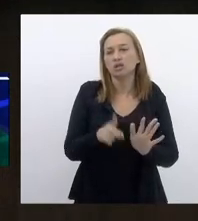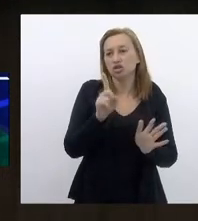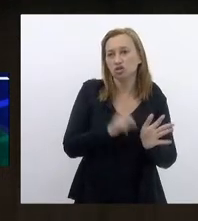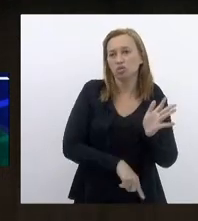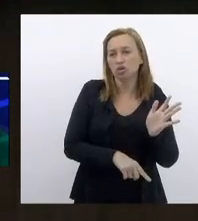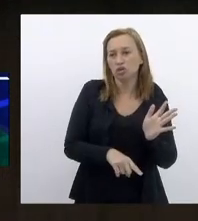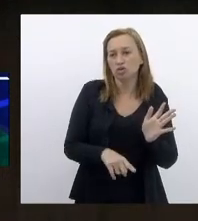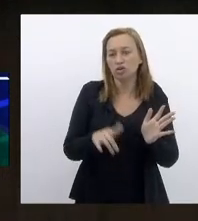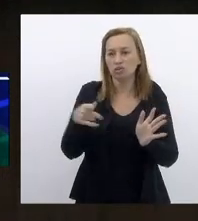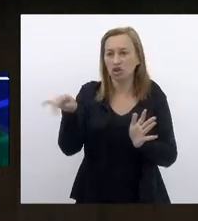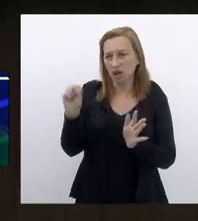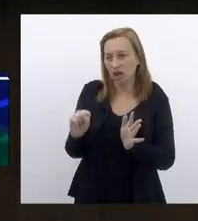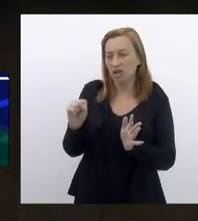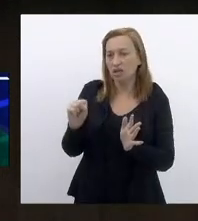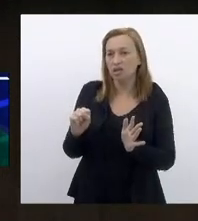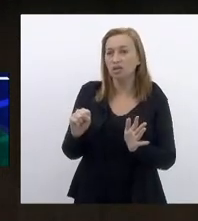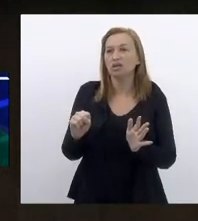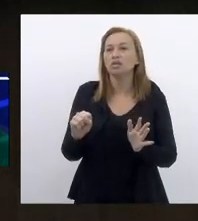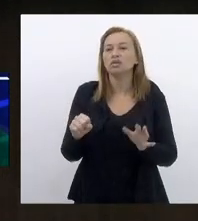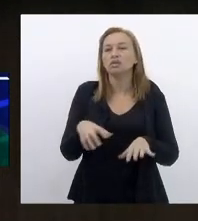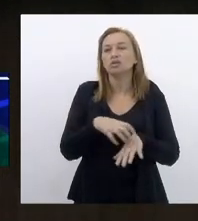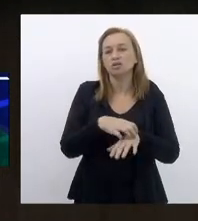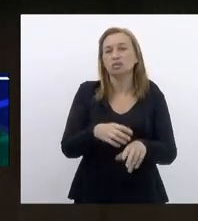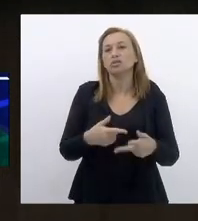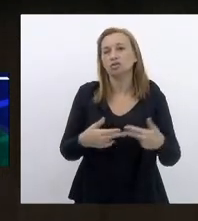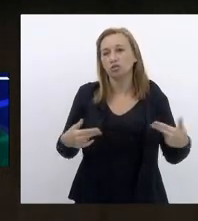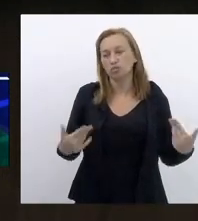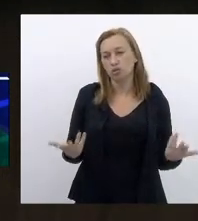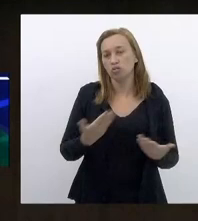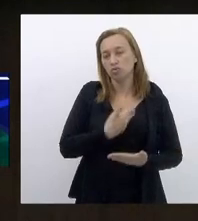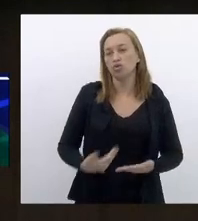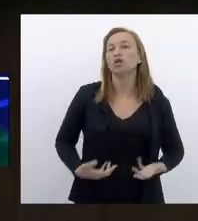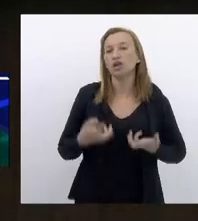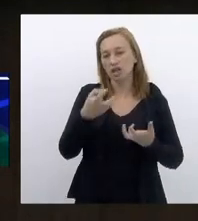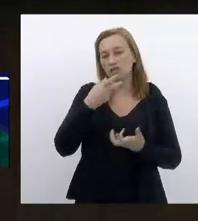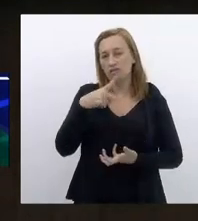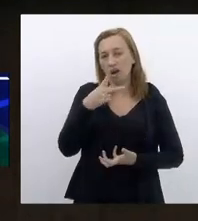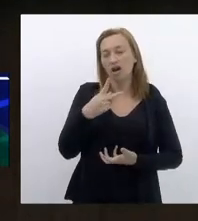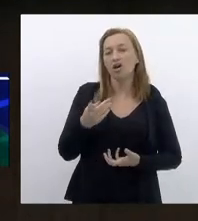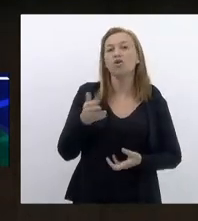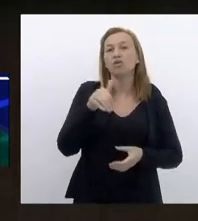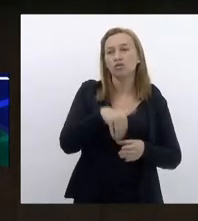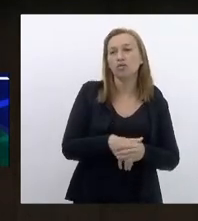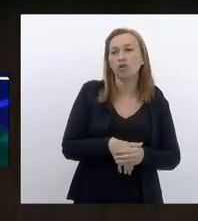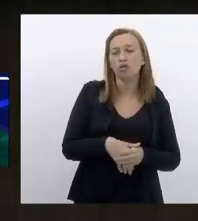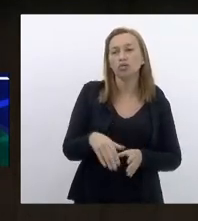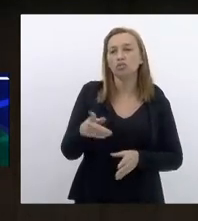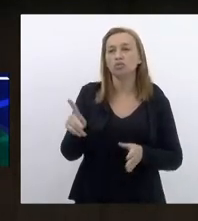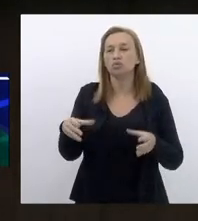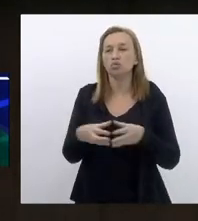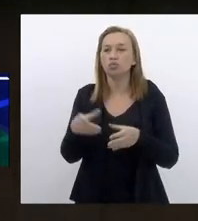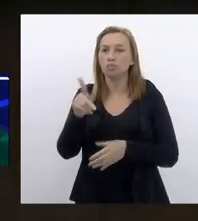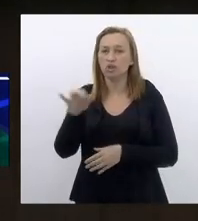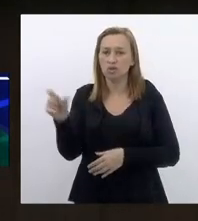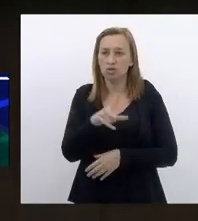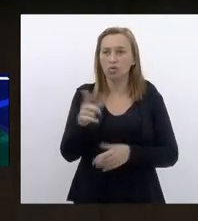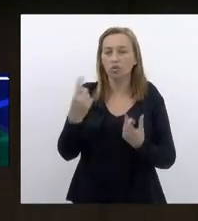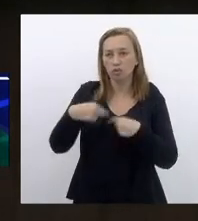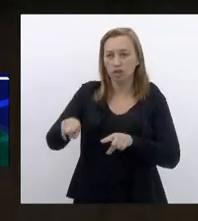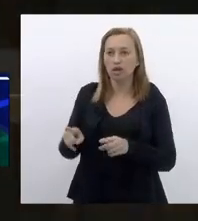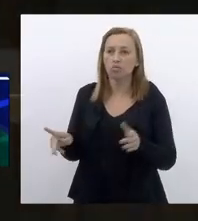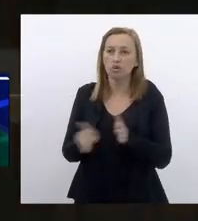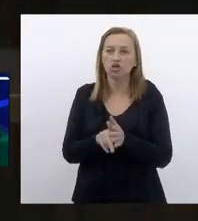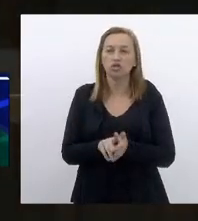da emissão de gases através dos transportes públicos. Então, queria declarar o voto da bancada do PSOL contrário ao